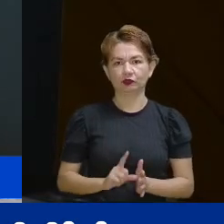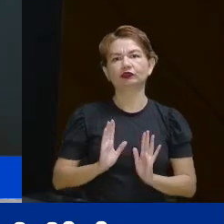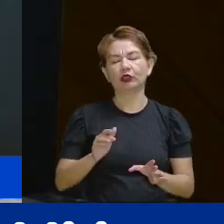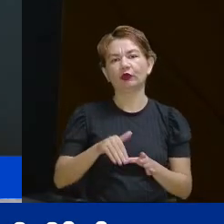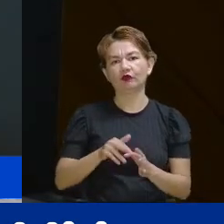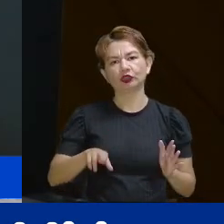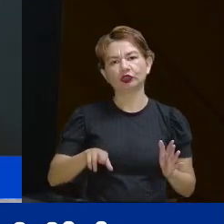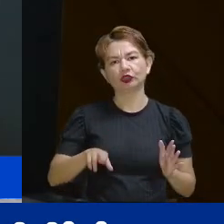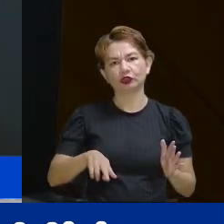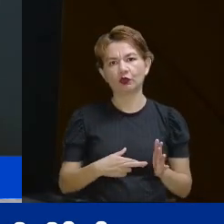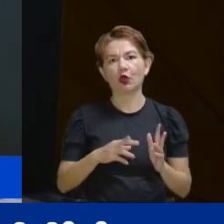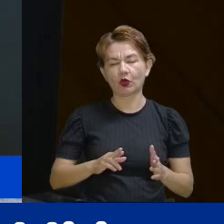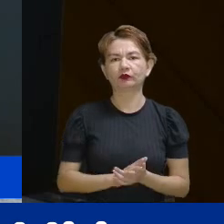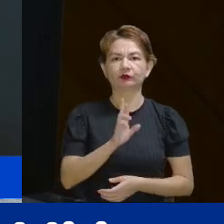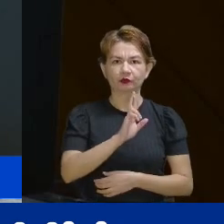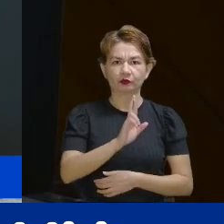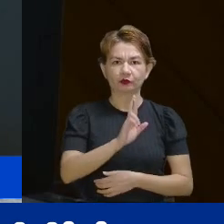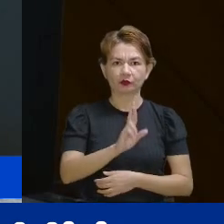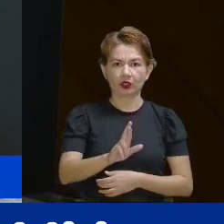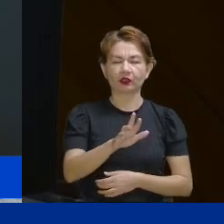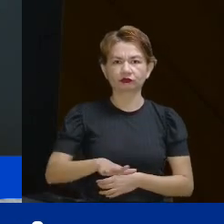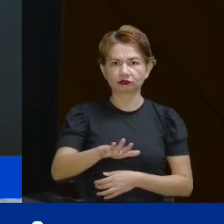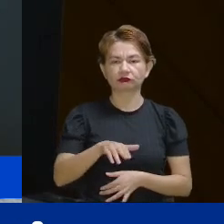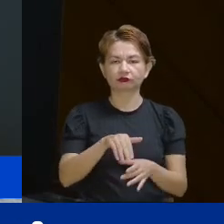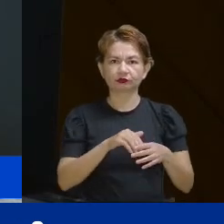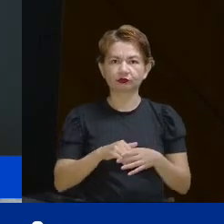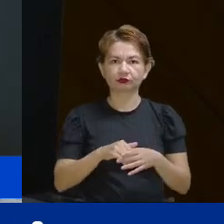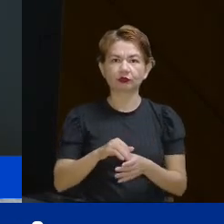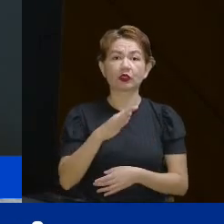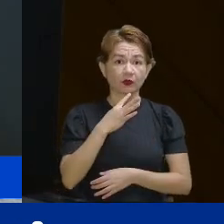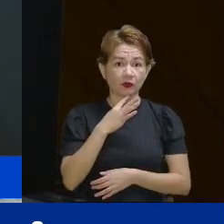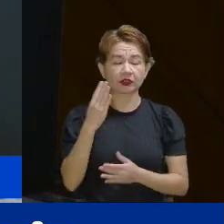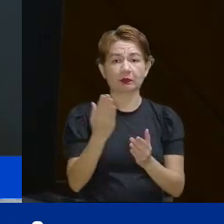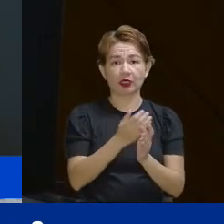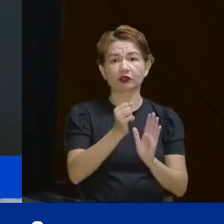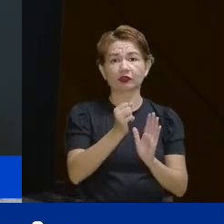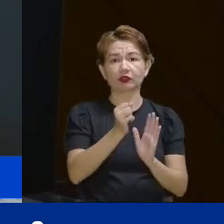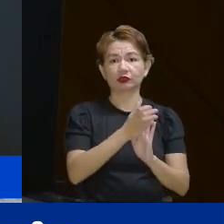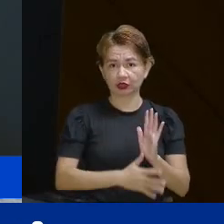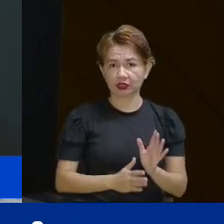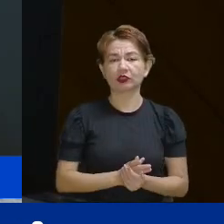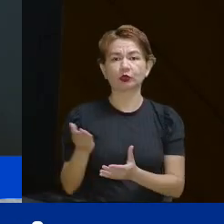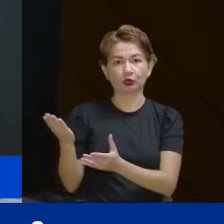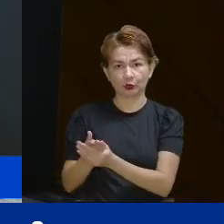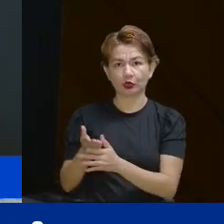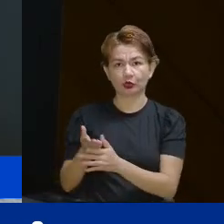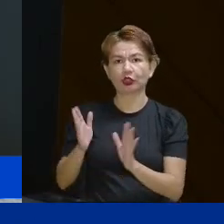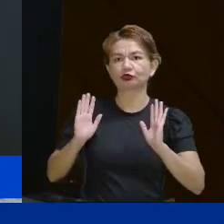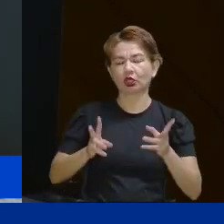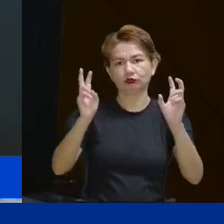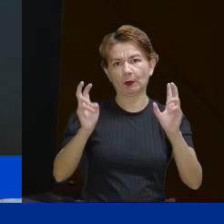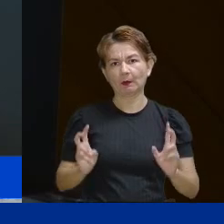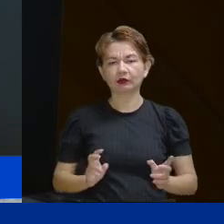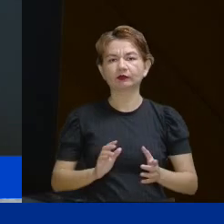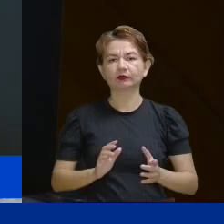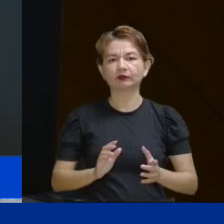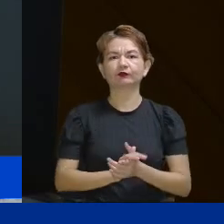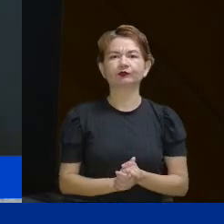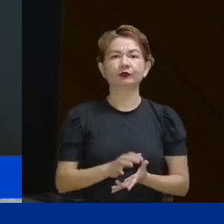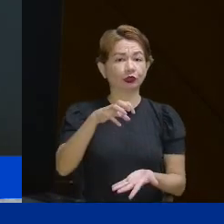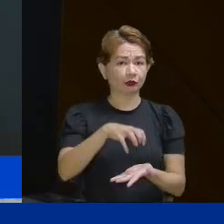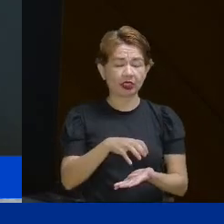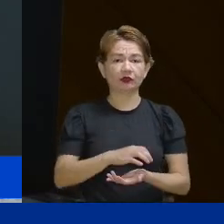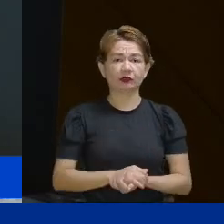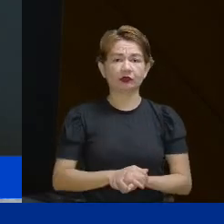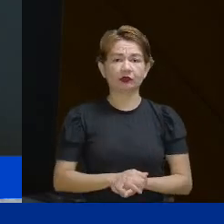parcial o resultado. O Pleno do TRE, unanimidade, conheceu 2 embargos nos processos mencionados e, no